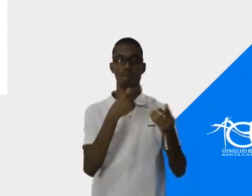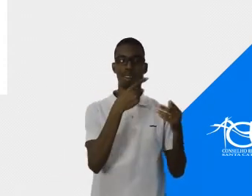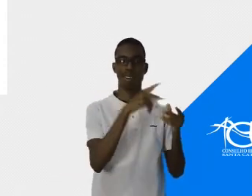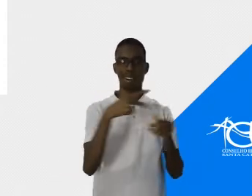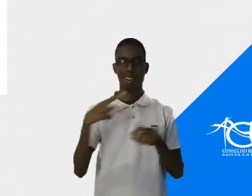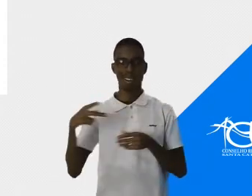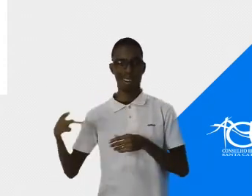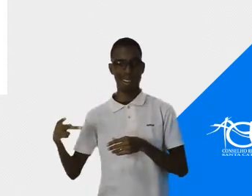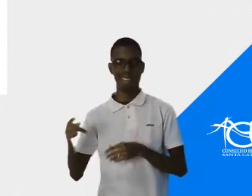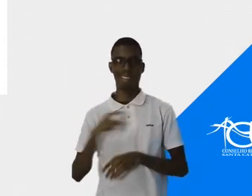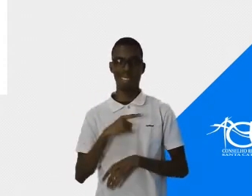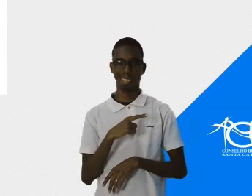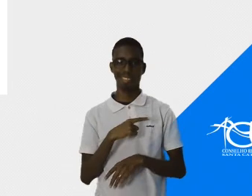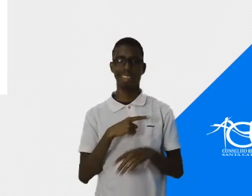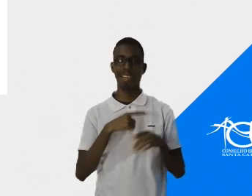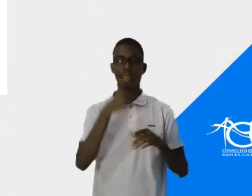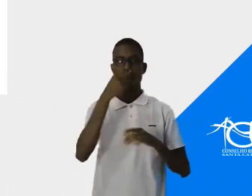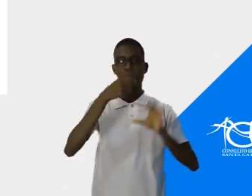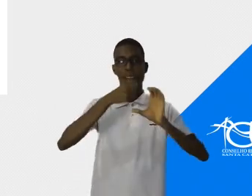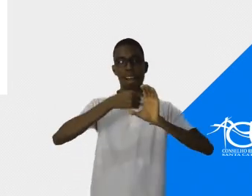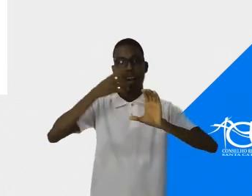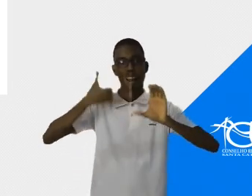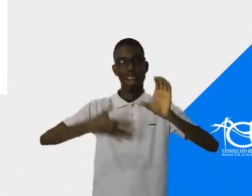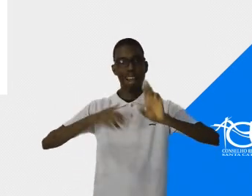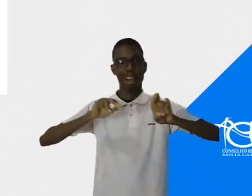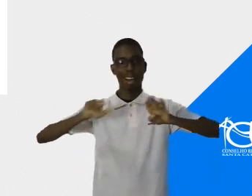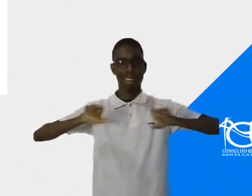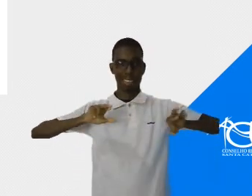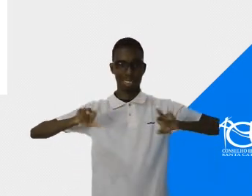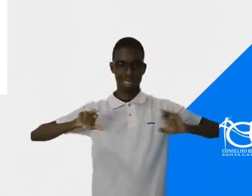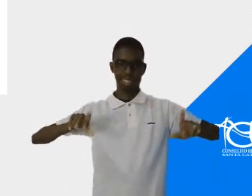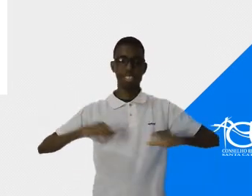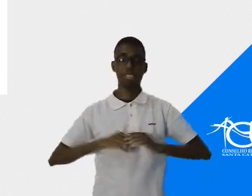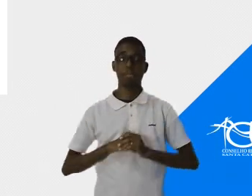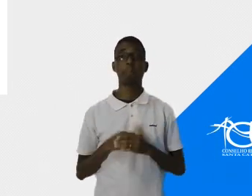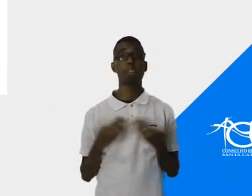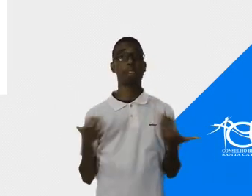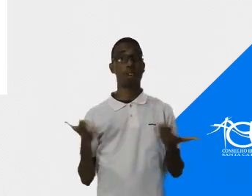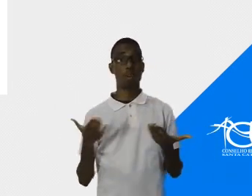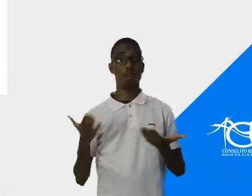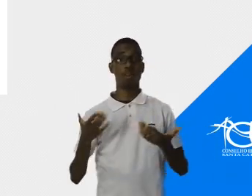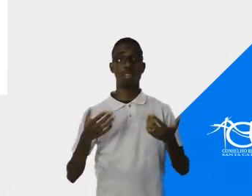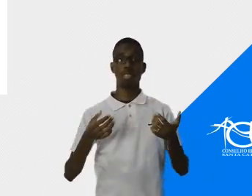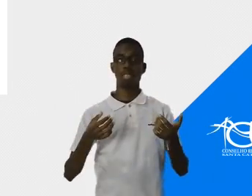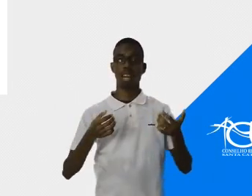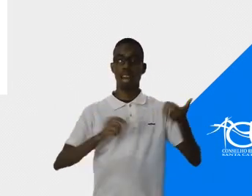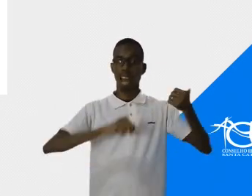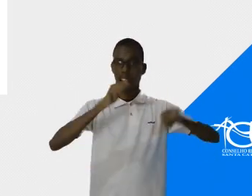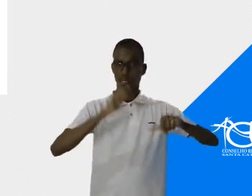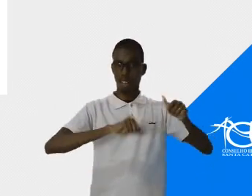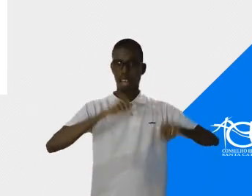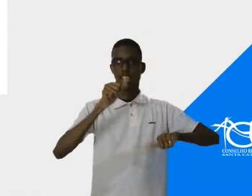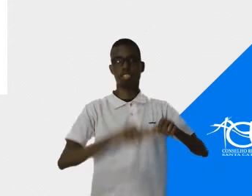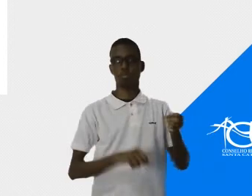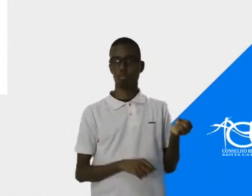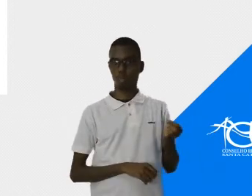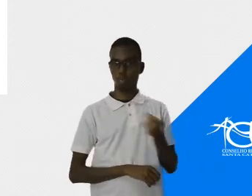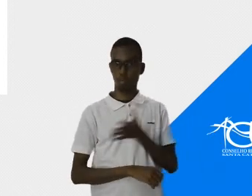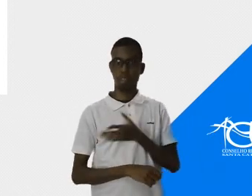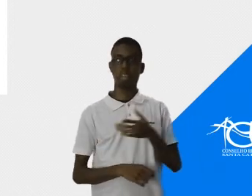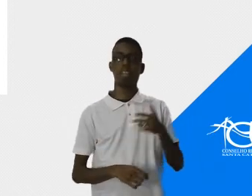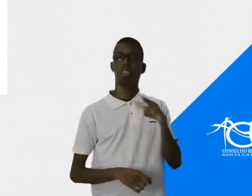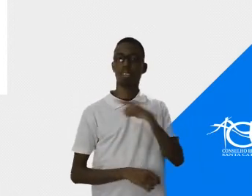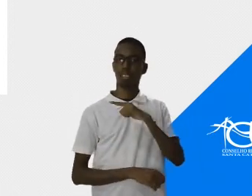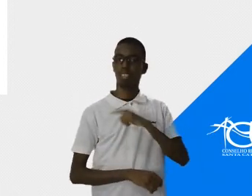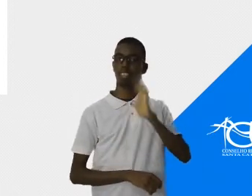moderna, caminhando, né, nessa direção, é uma avaliação que precisa integrar variáveis psicométricas hoje, que já são feitas, com algumas